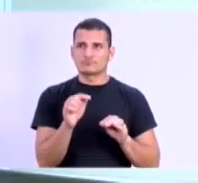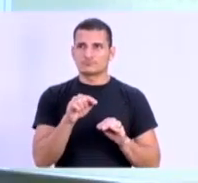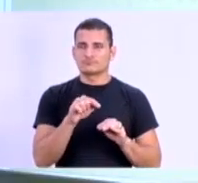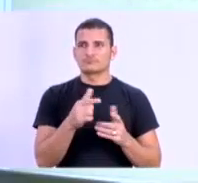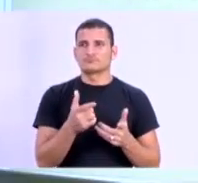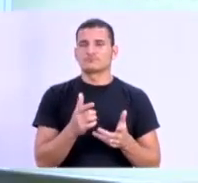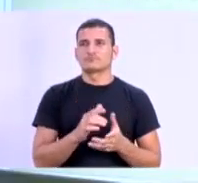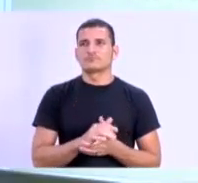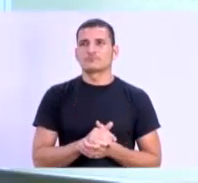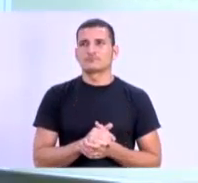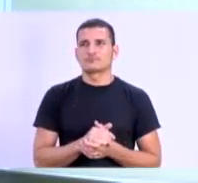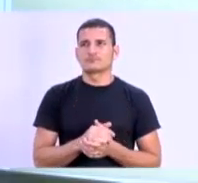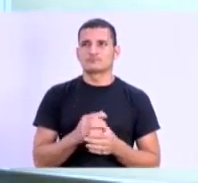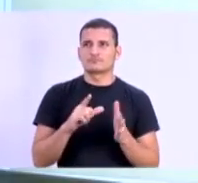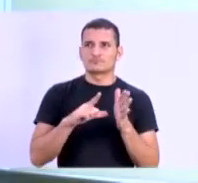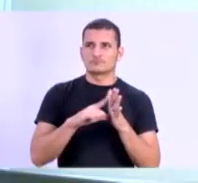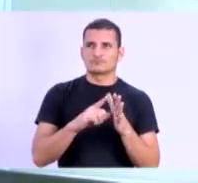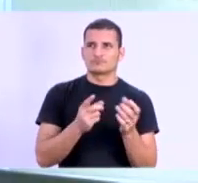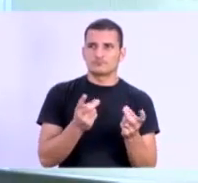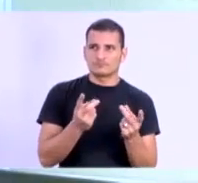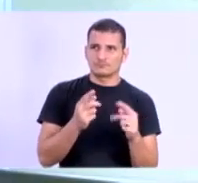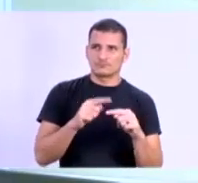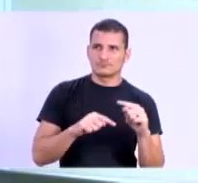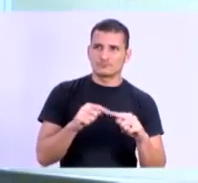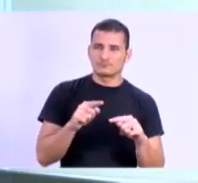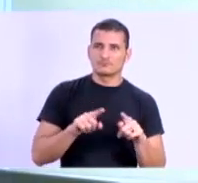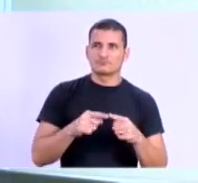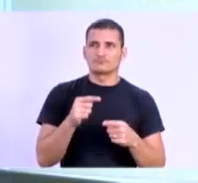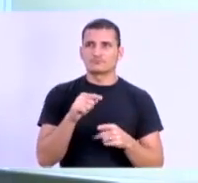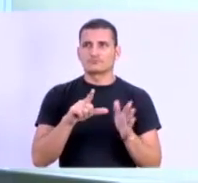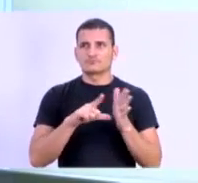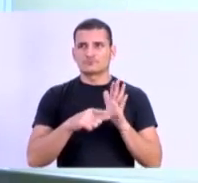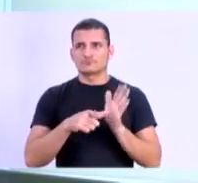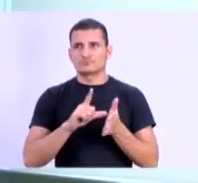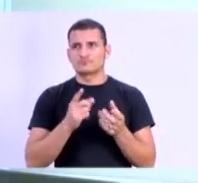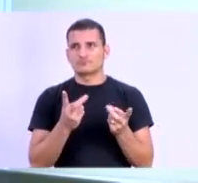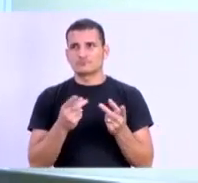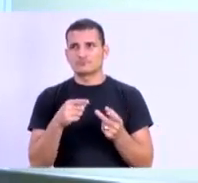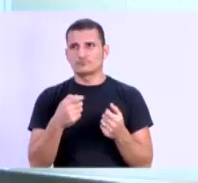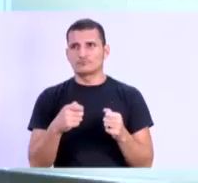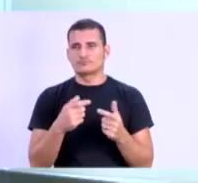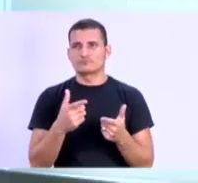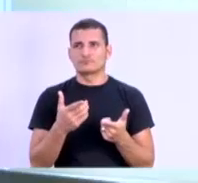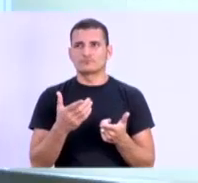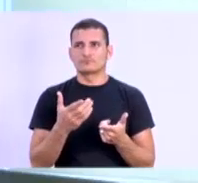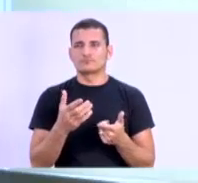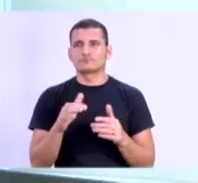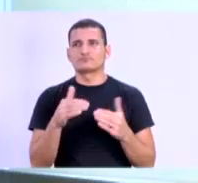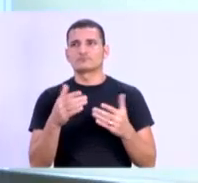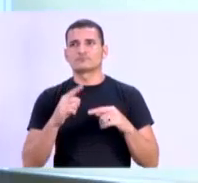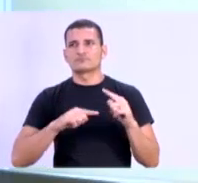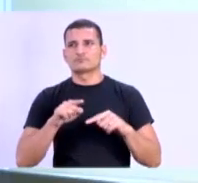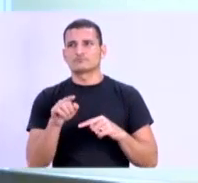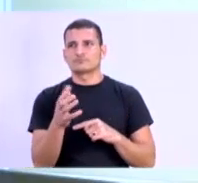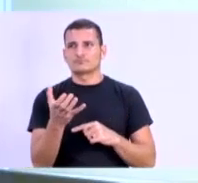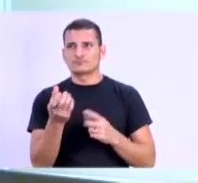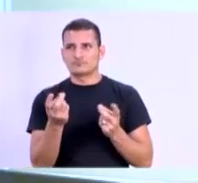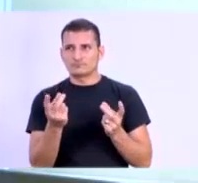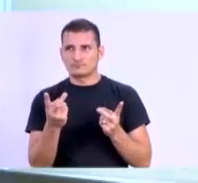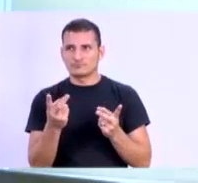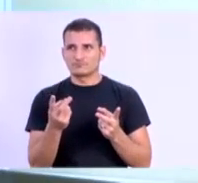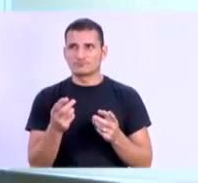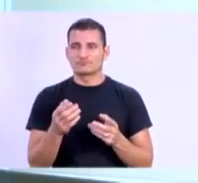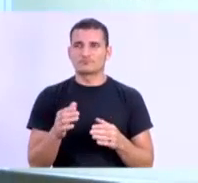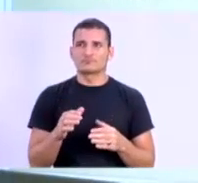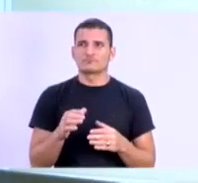comportamento. Loja, venda esse produto, mas a loja, antes de vender, ele tem que perguntar, mas qual produto você quer vender? Qual